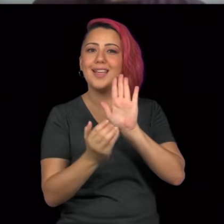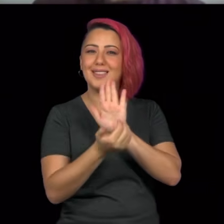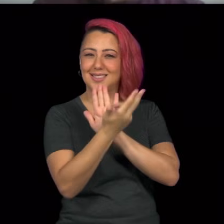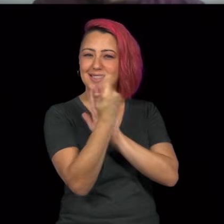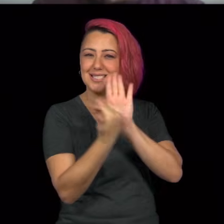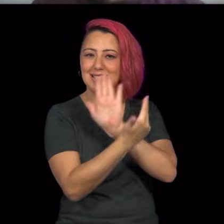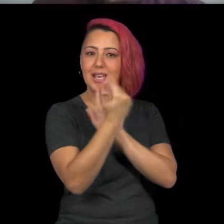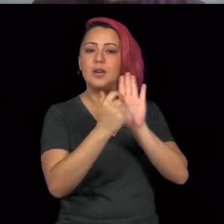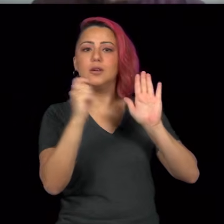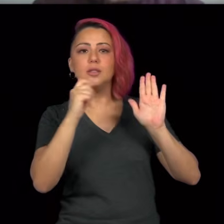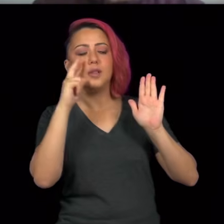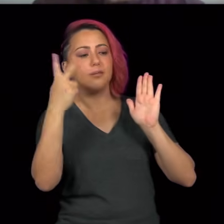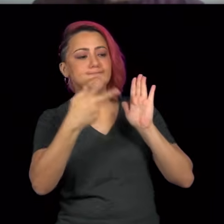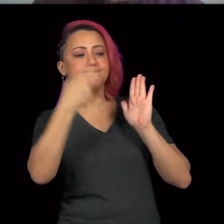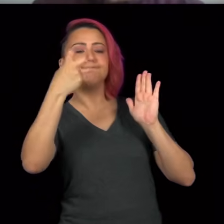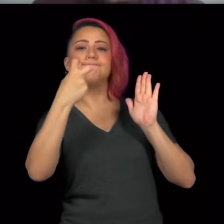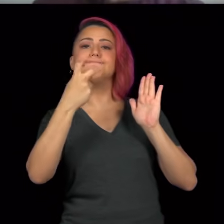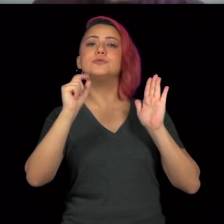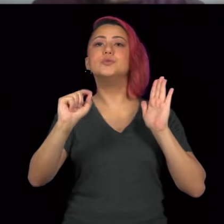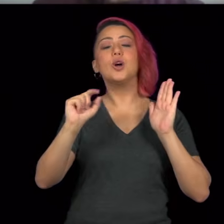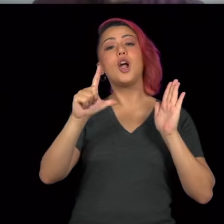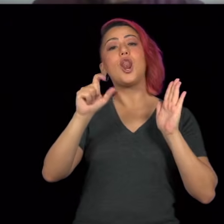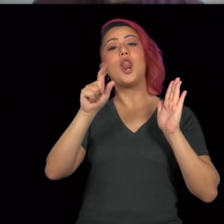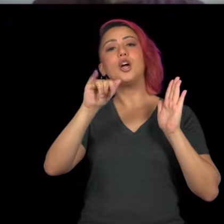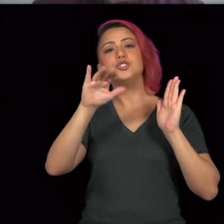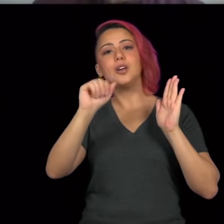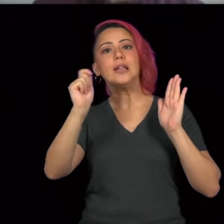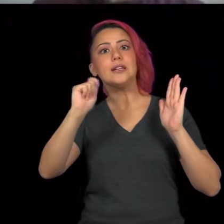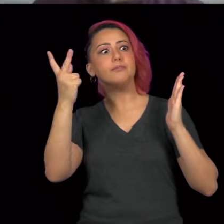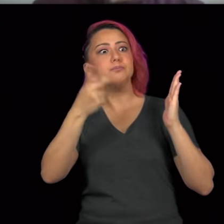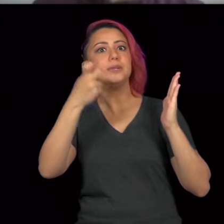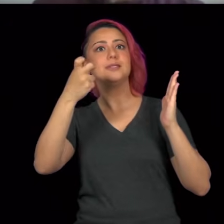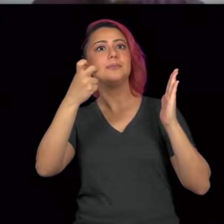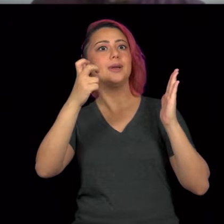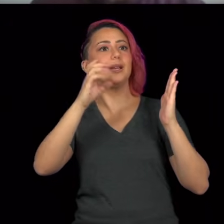e visualizar a lógica como um todo do circuito.